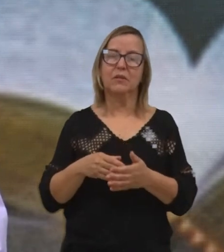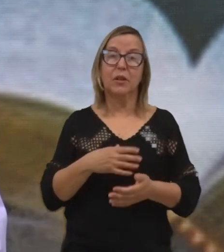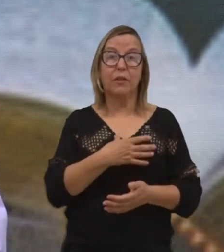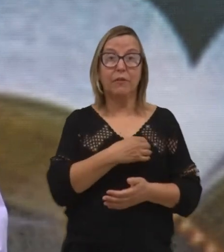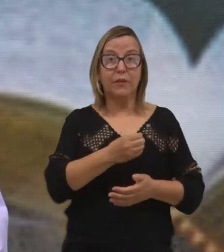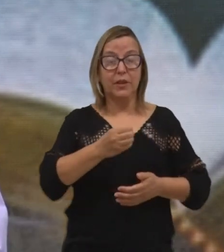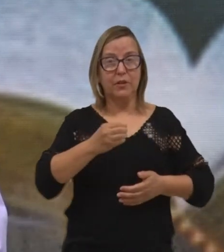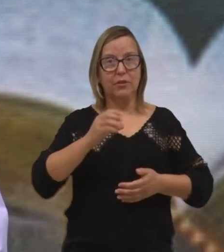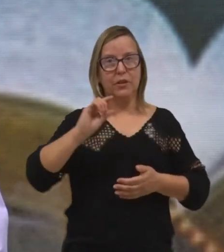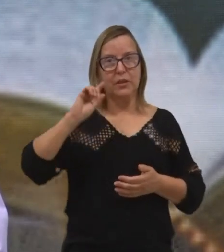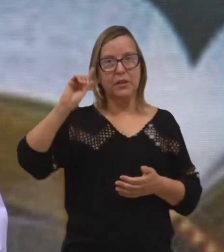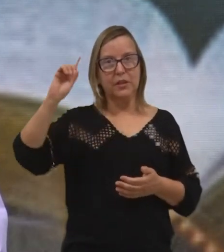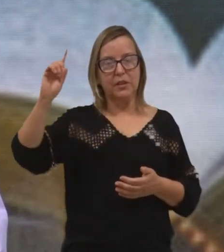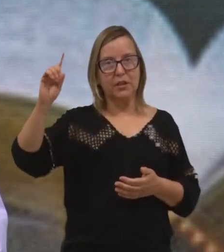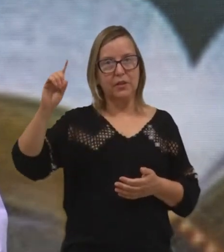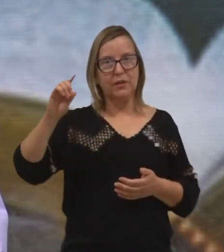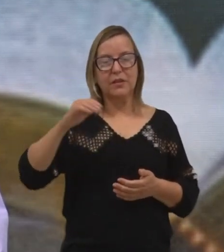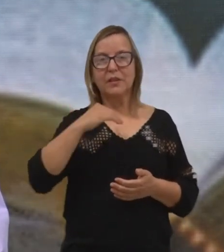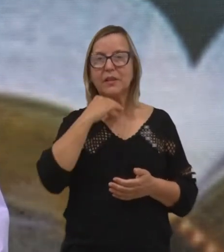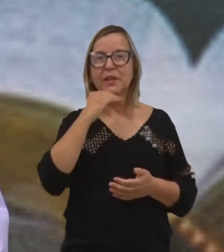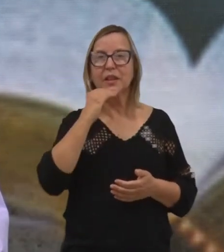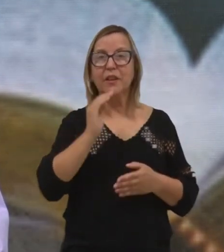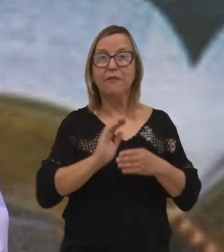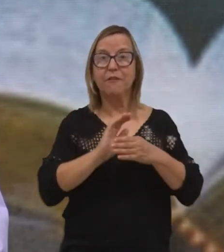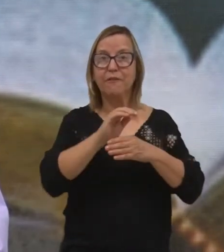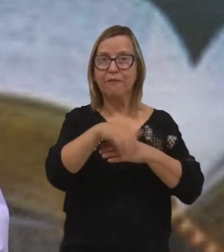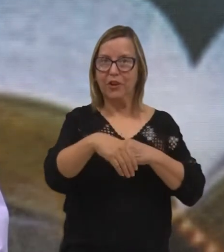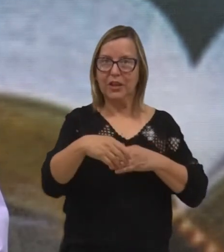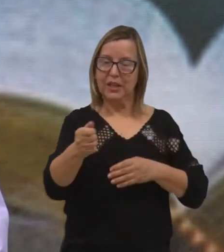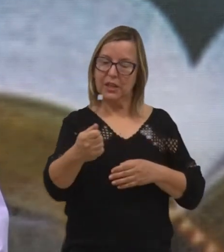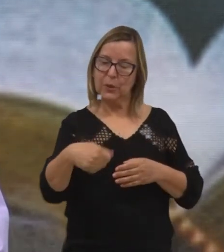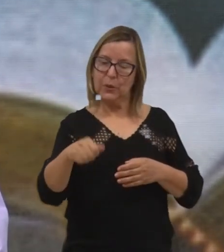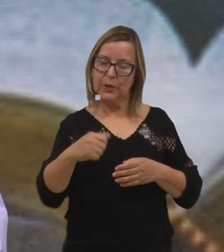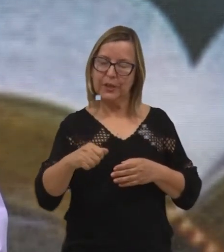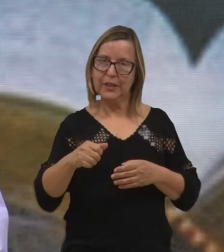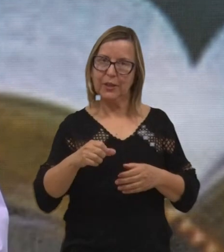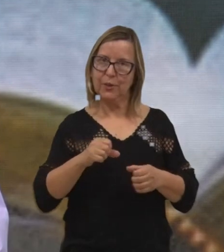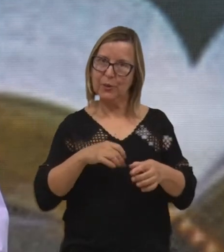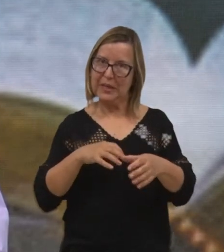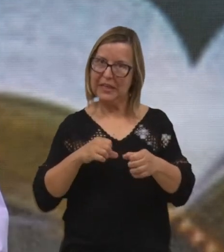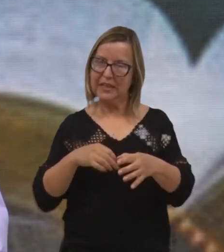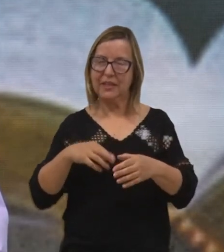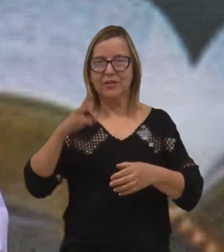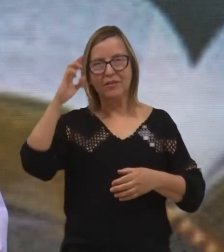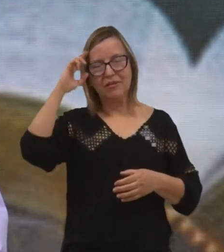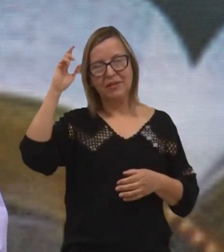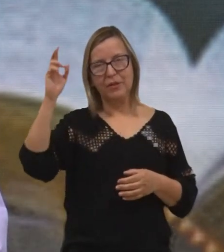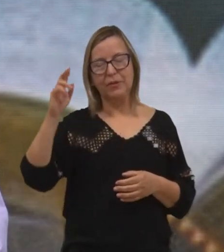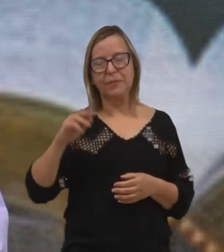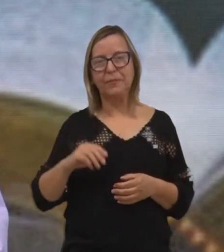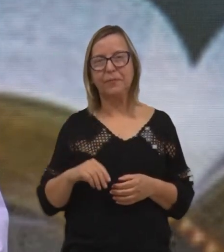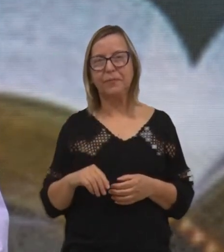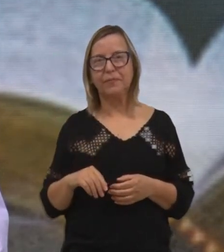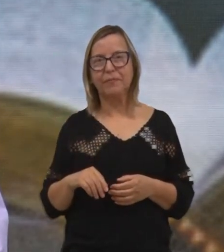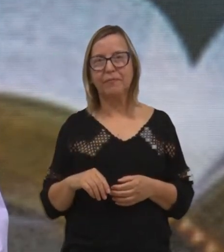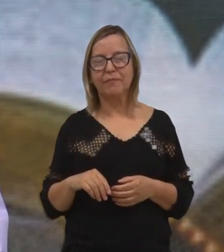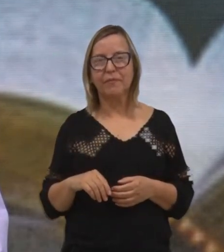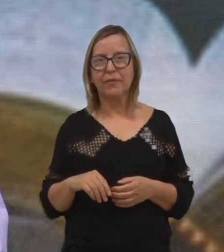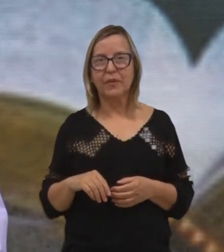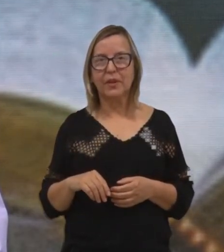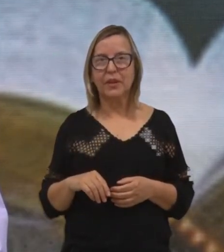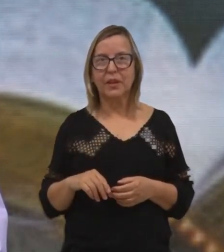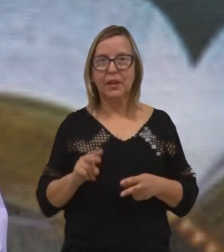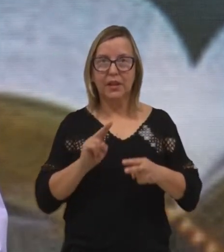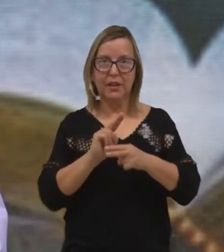fora dessa correção do Senhor. E é no trato que nós temos uns com